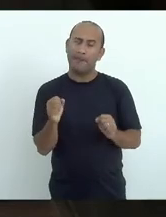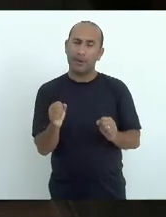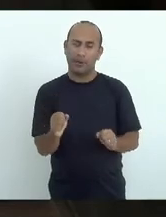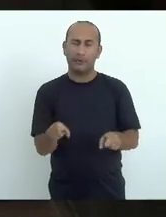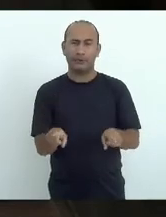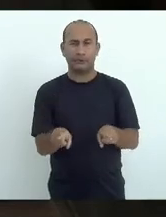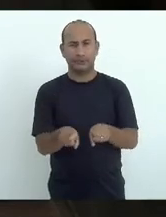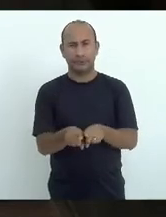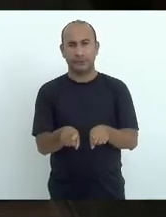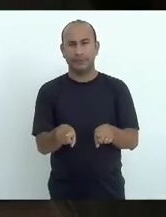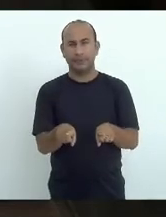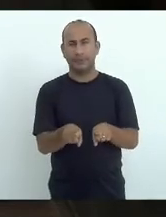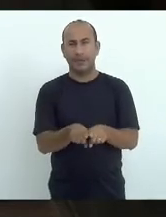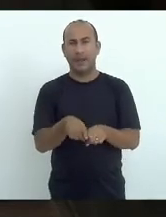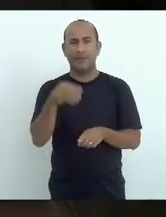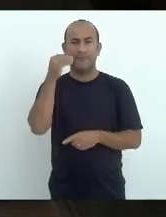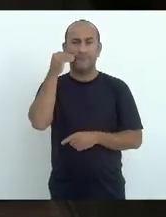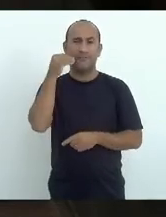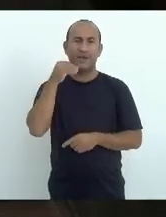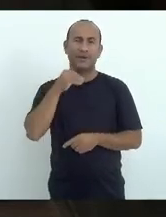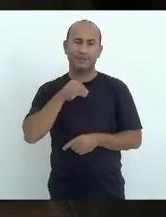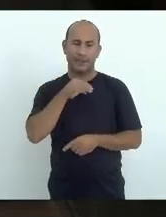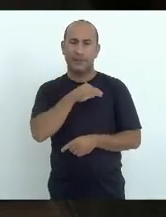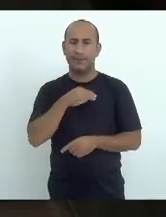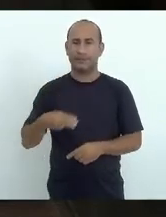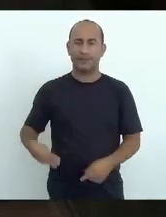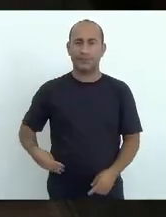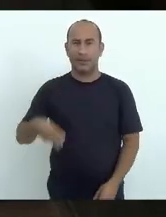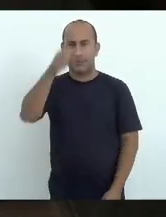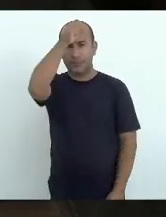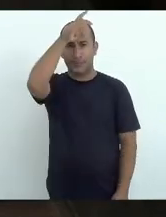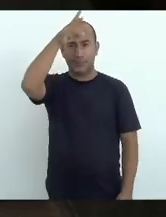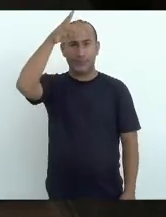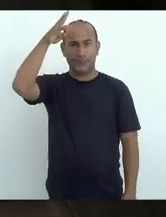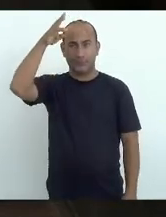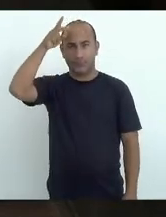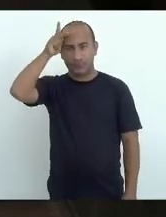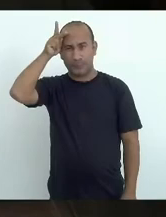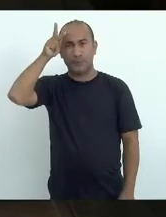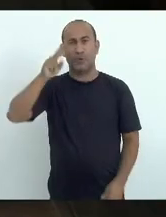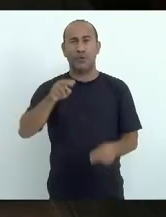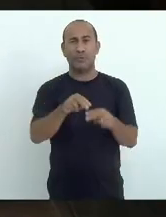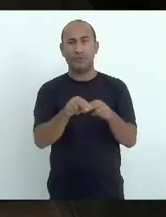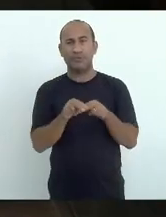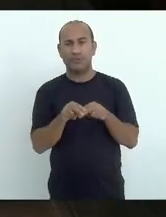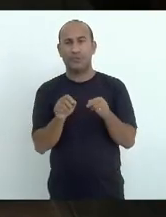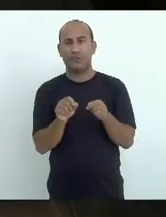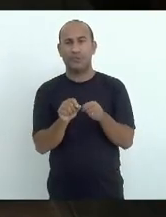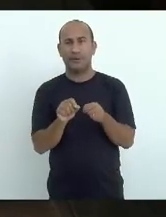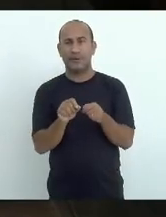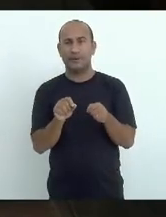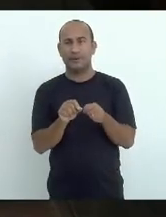constantemente, enfraquecendo o Ministério Público e fazer